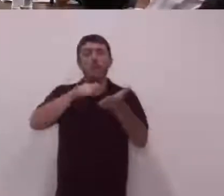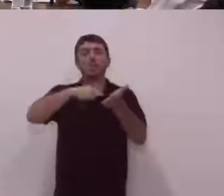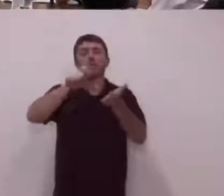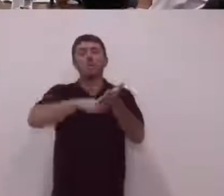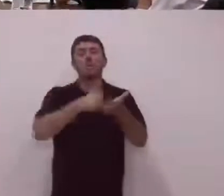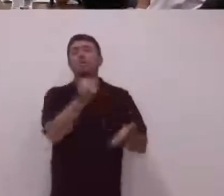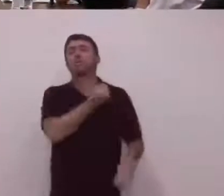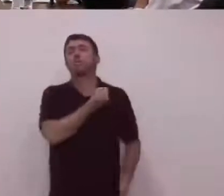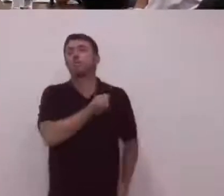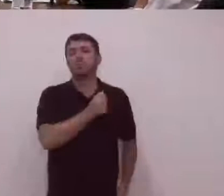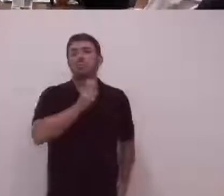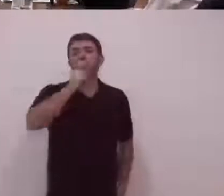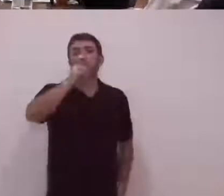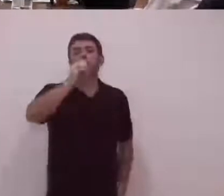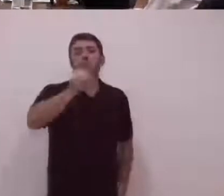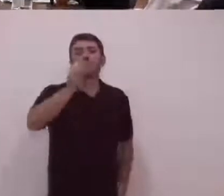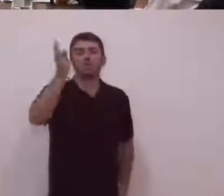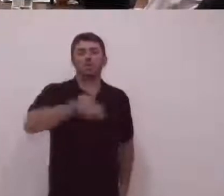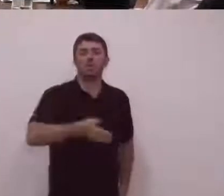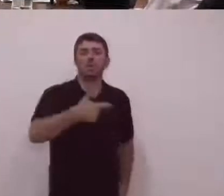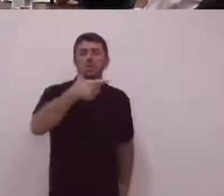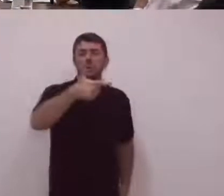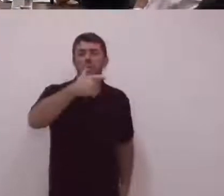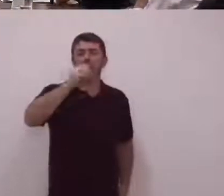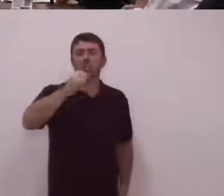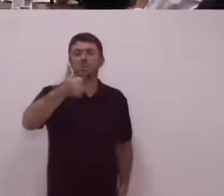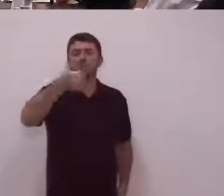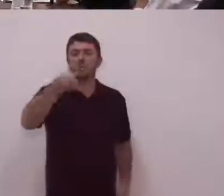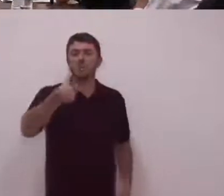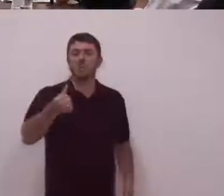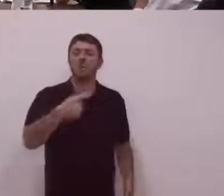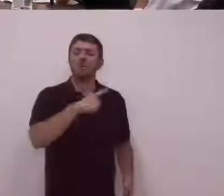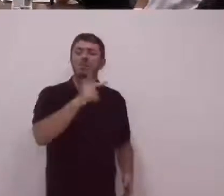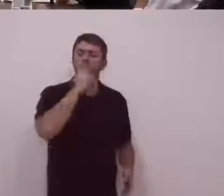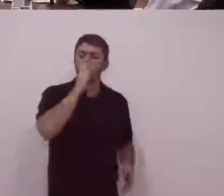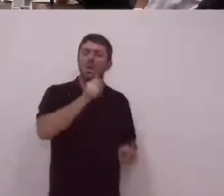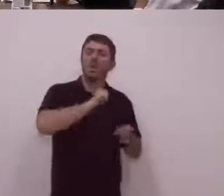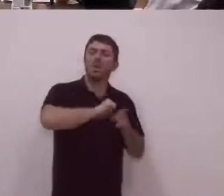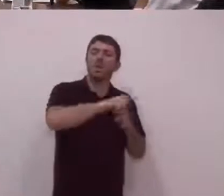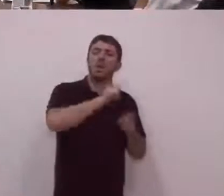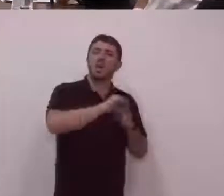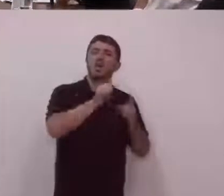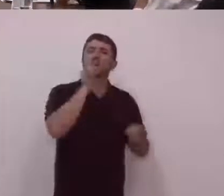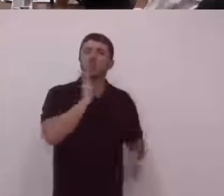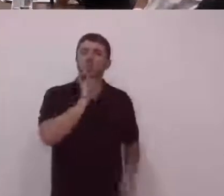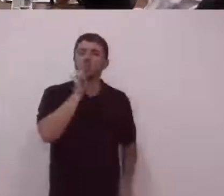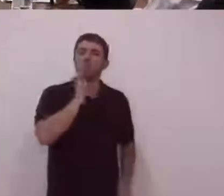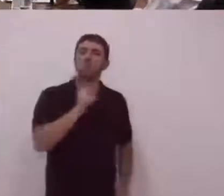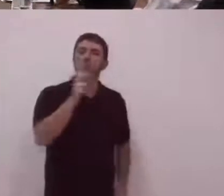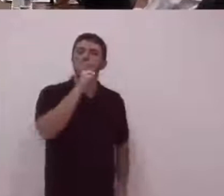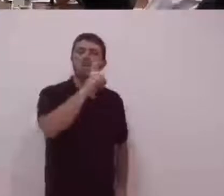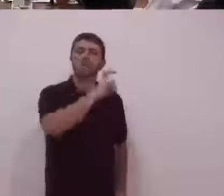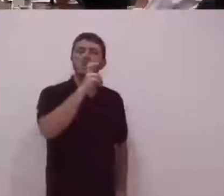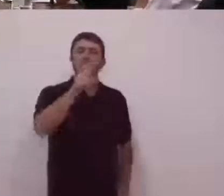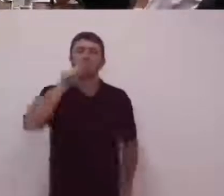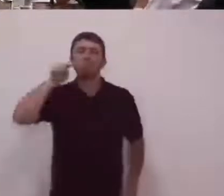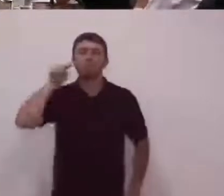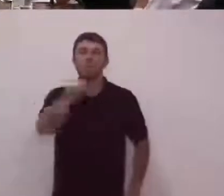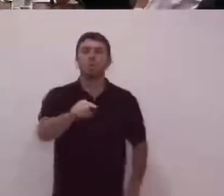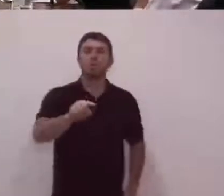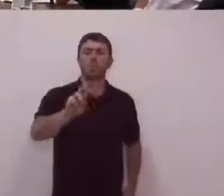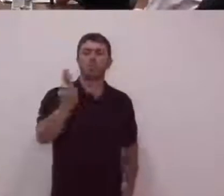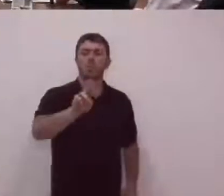2016, tendo sido gasto inutilmente o valor de R$ 55 mil. No dia 13 de julho de